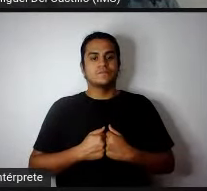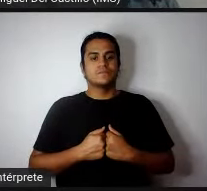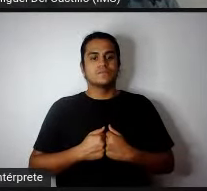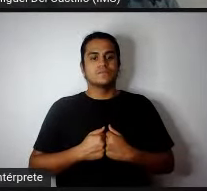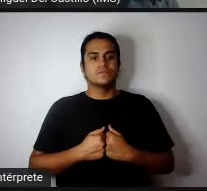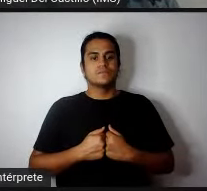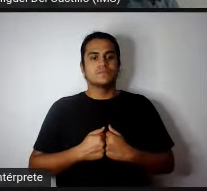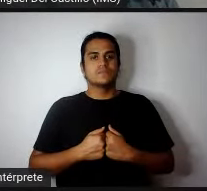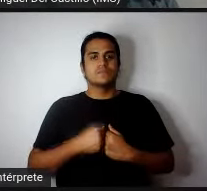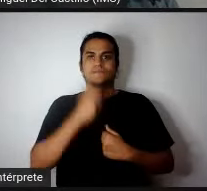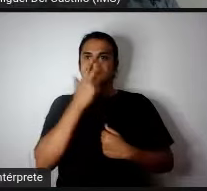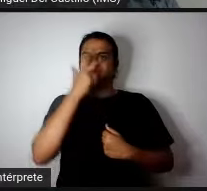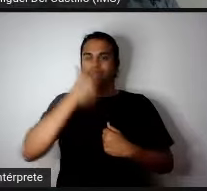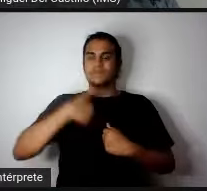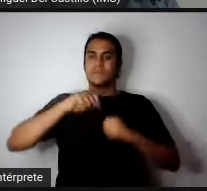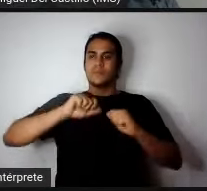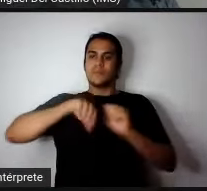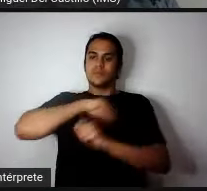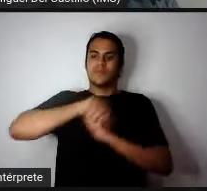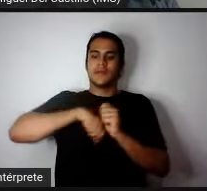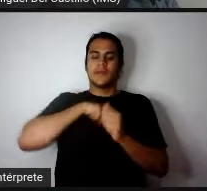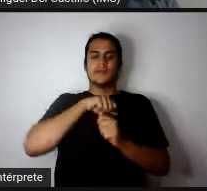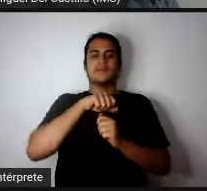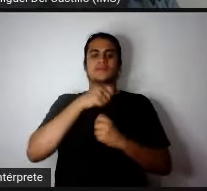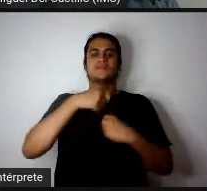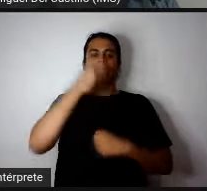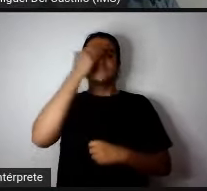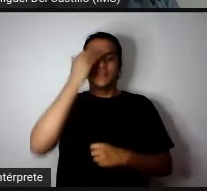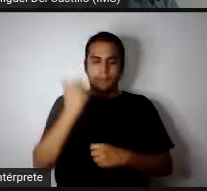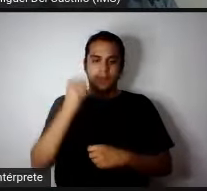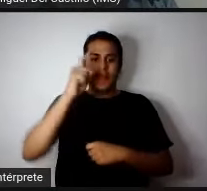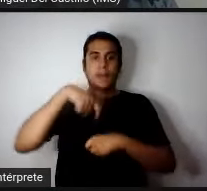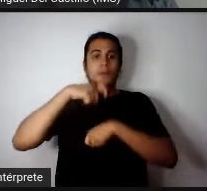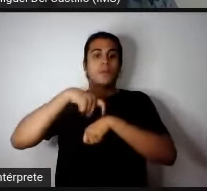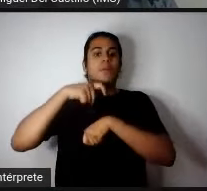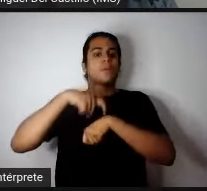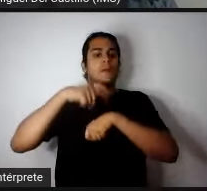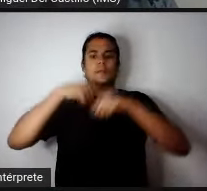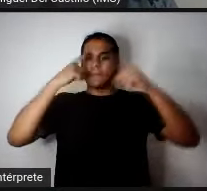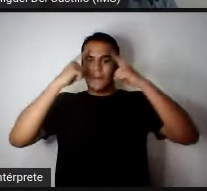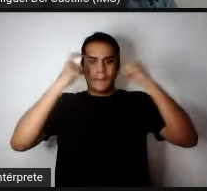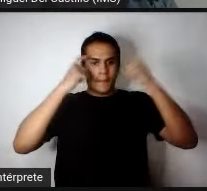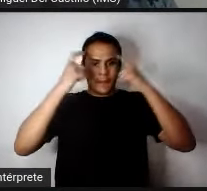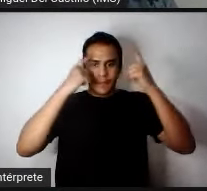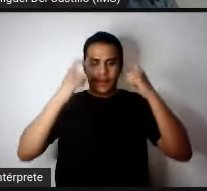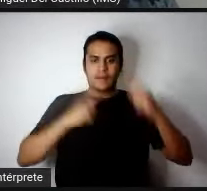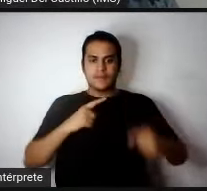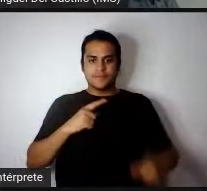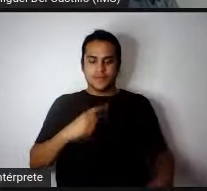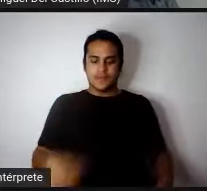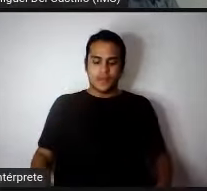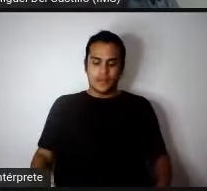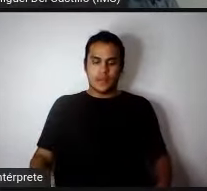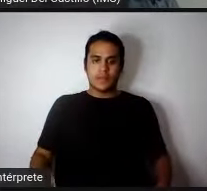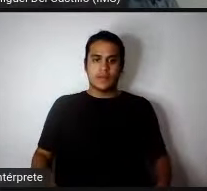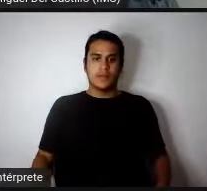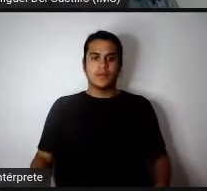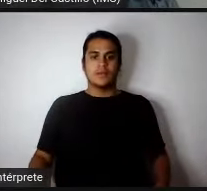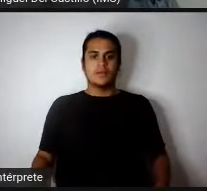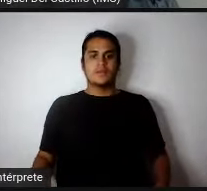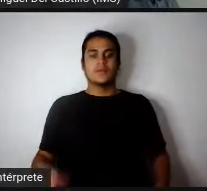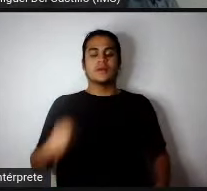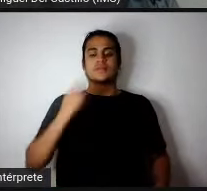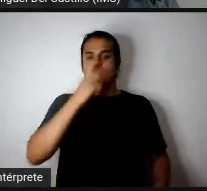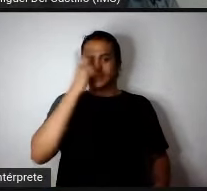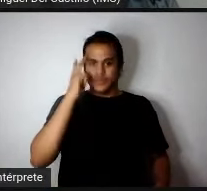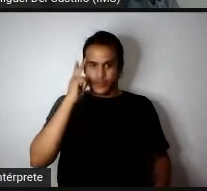atualizar, saber que é um momento muito criativo também. É um momento em as pessoas... Eu